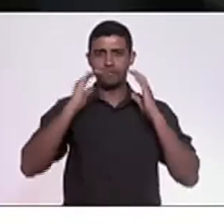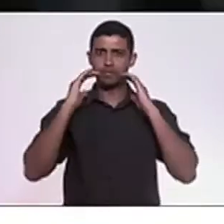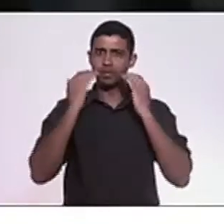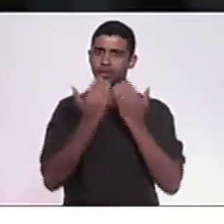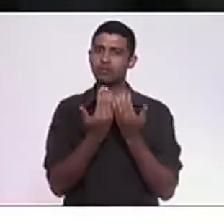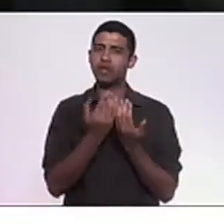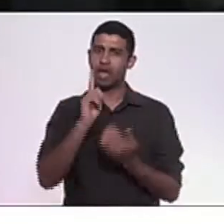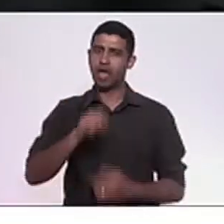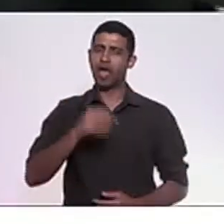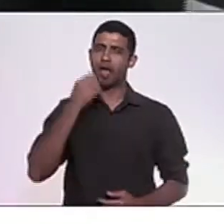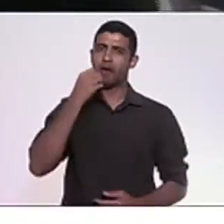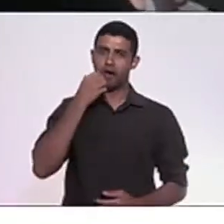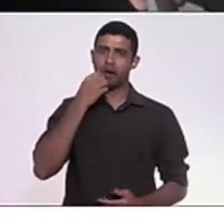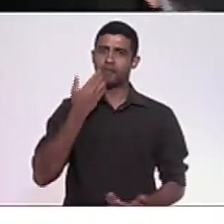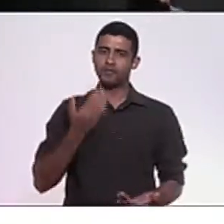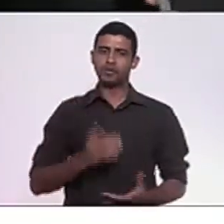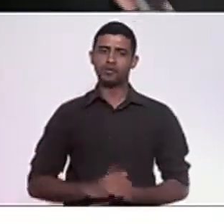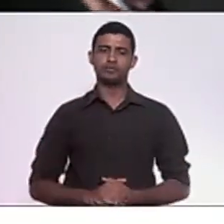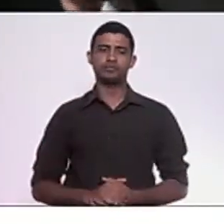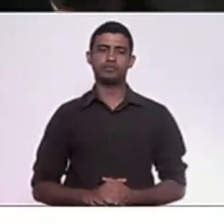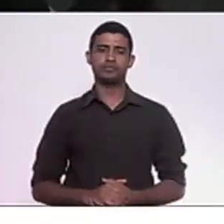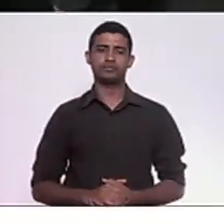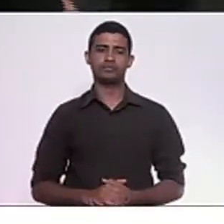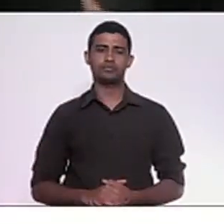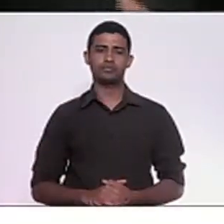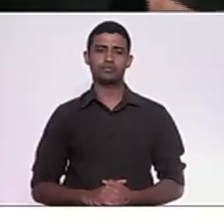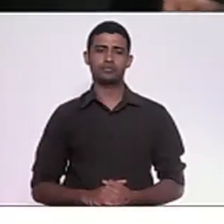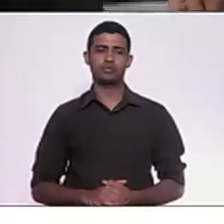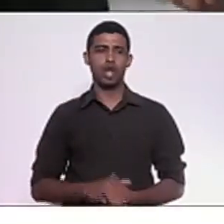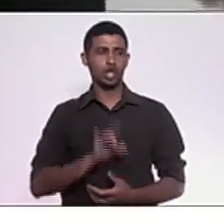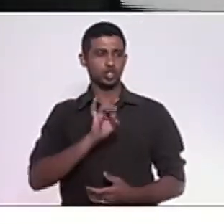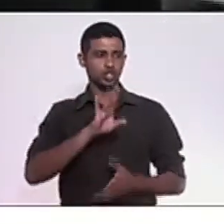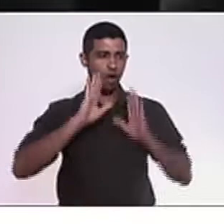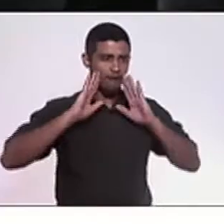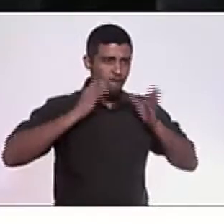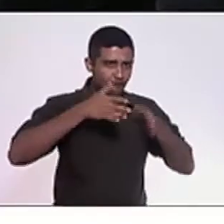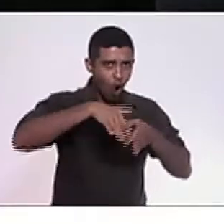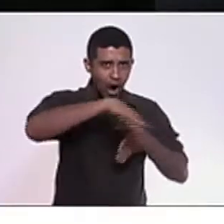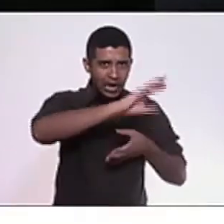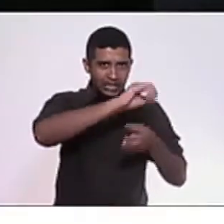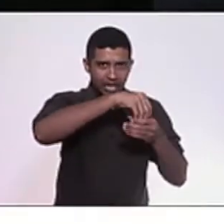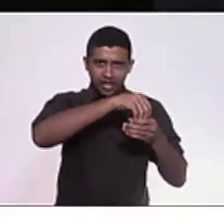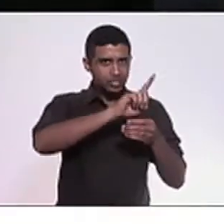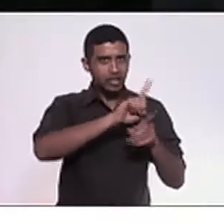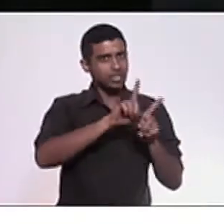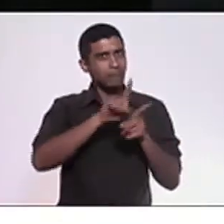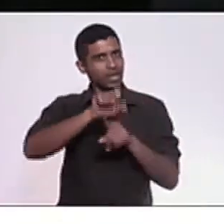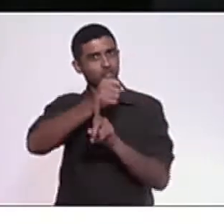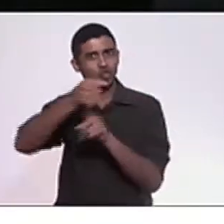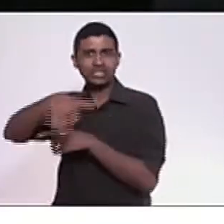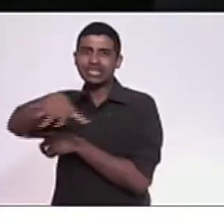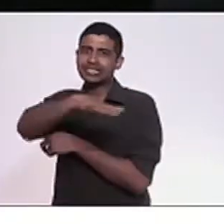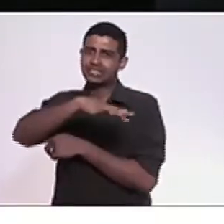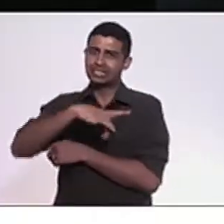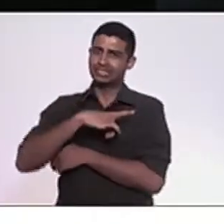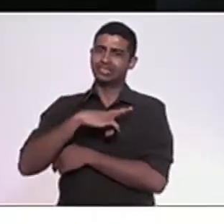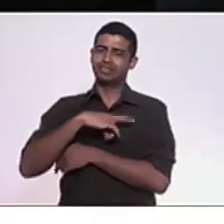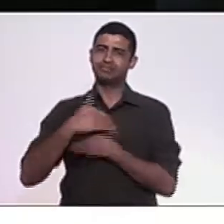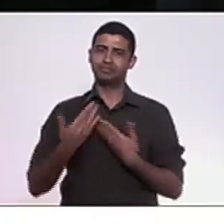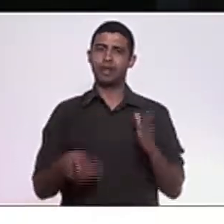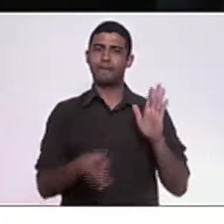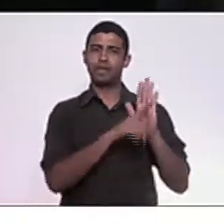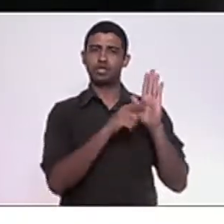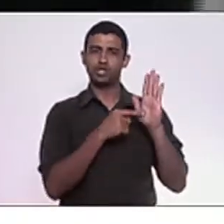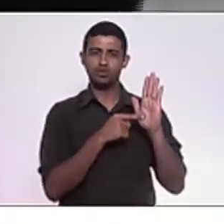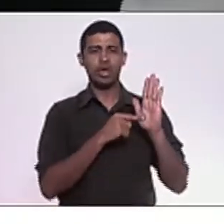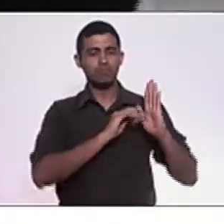nos estádios. É óbvio que isso não está restrito aos estádios, tem na nossa sociedade, portanto, é um projeto que